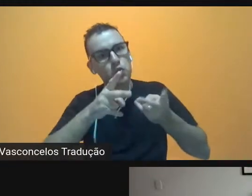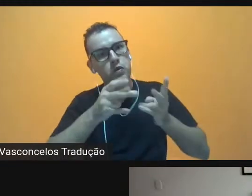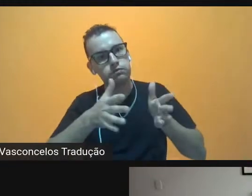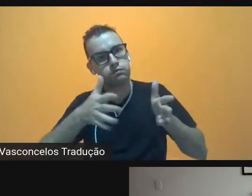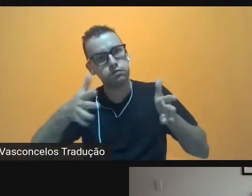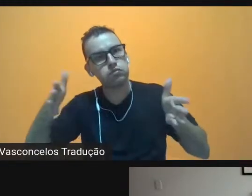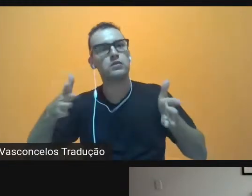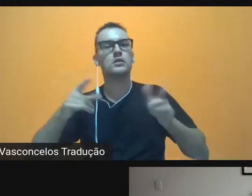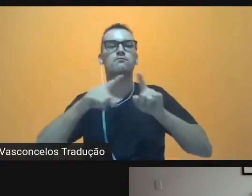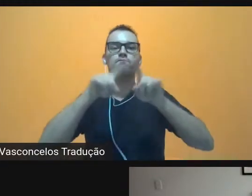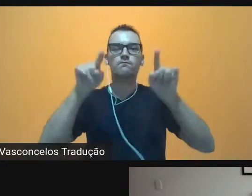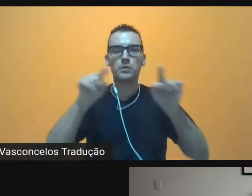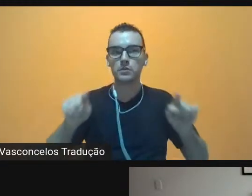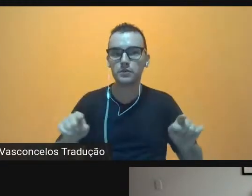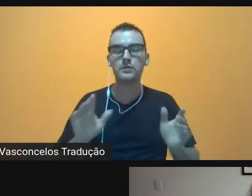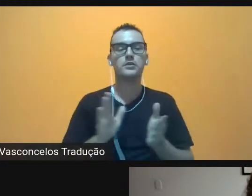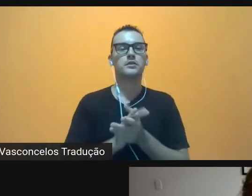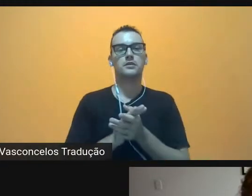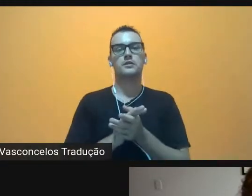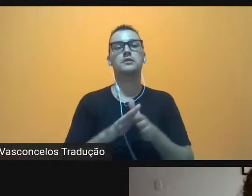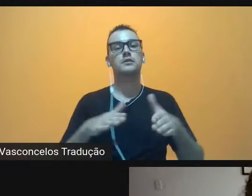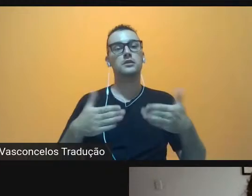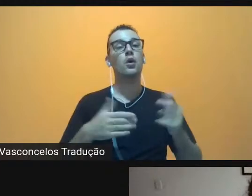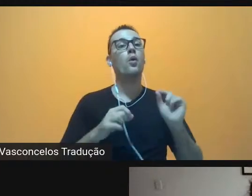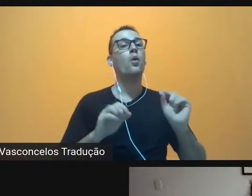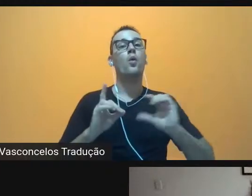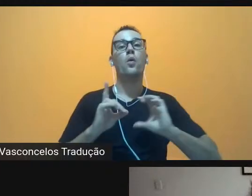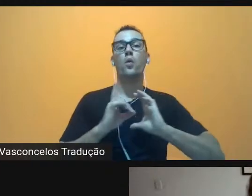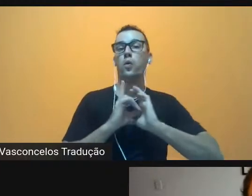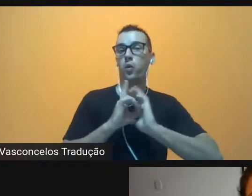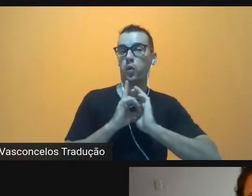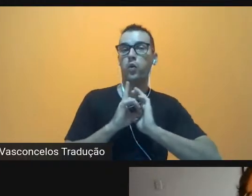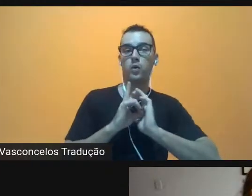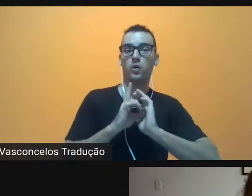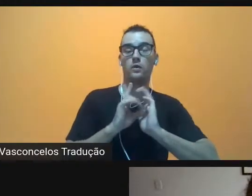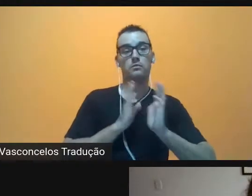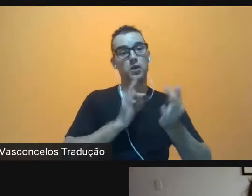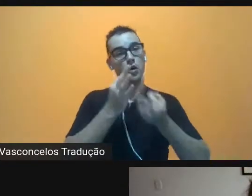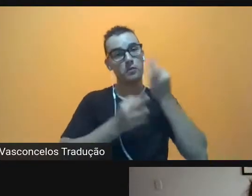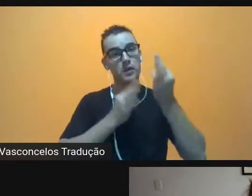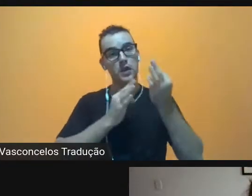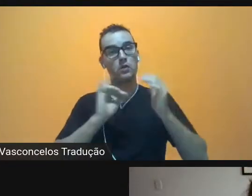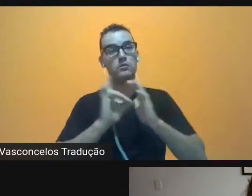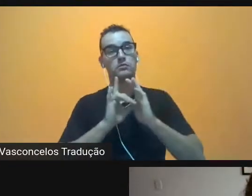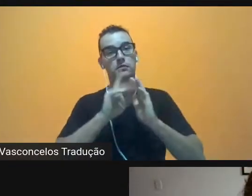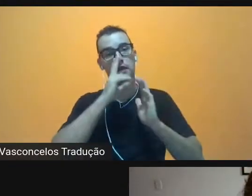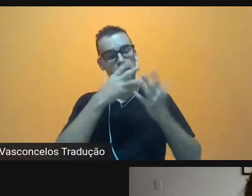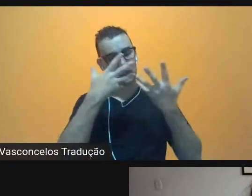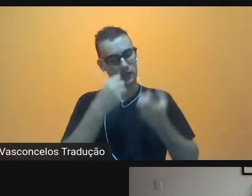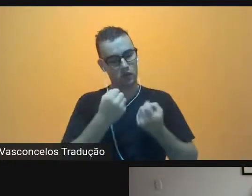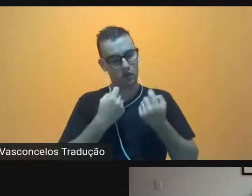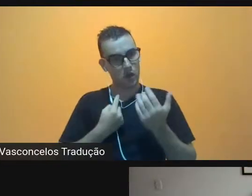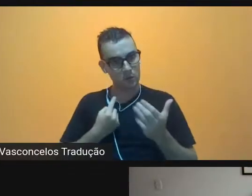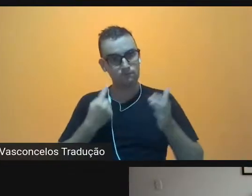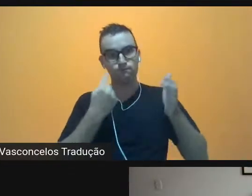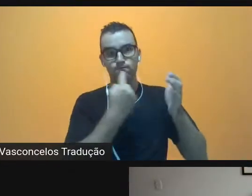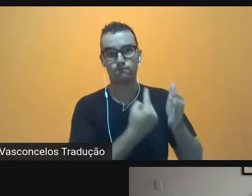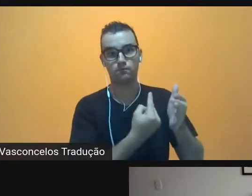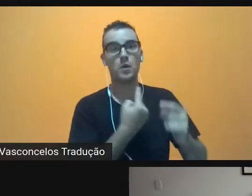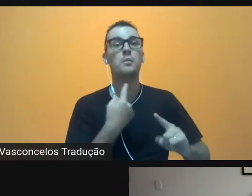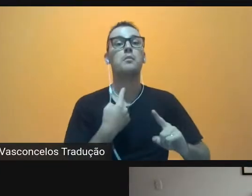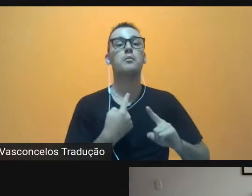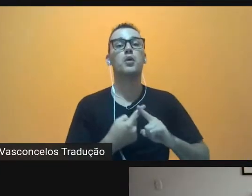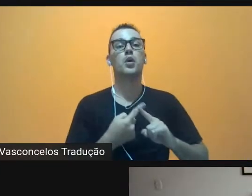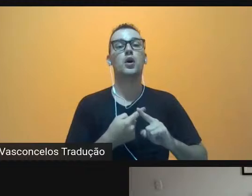na verdade, o que eu falo é que o CNPDI é que me acolheu, porque eu já tinha